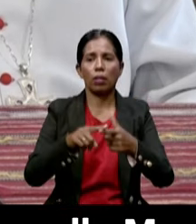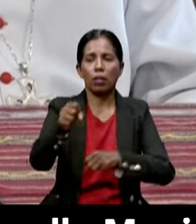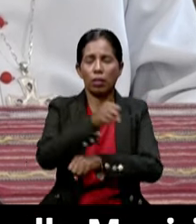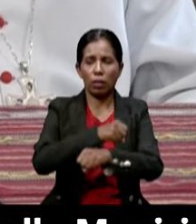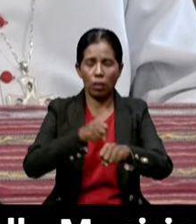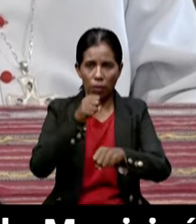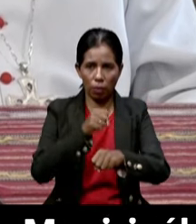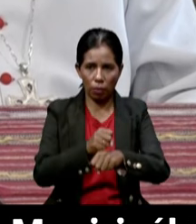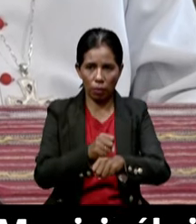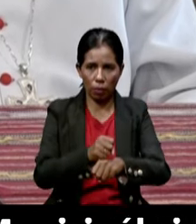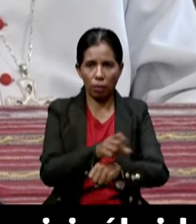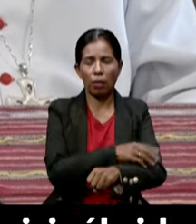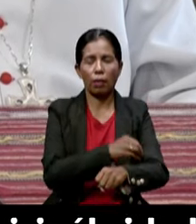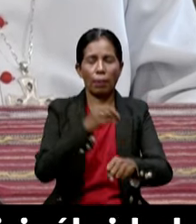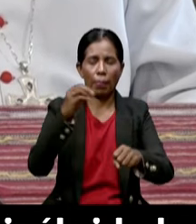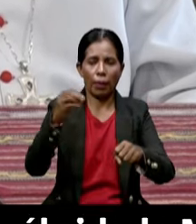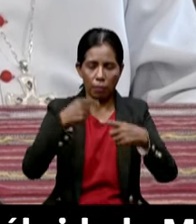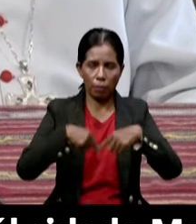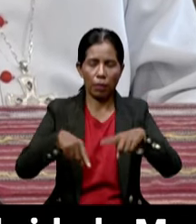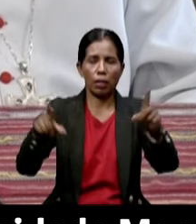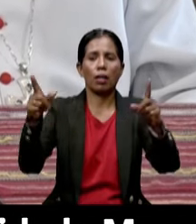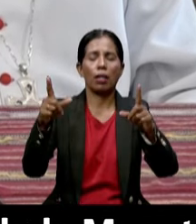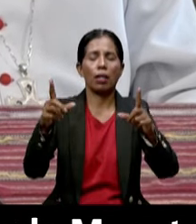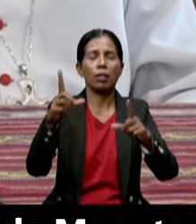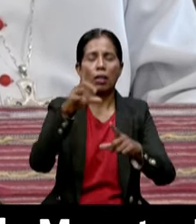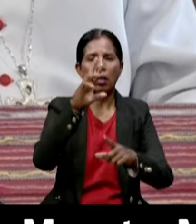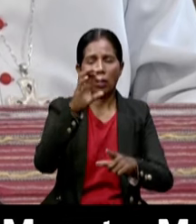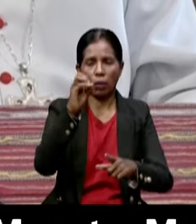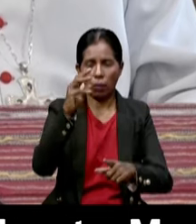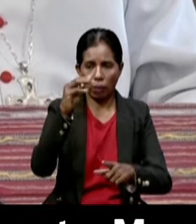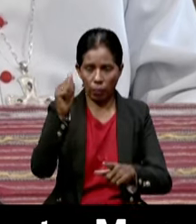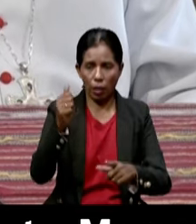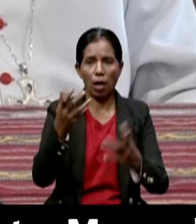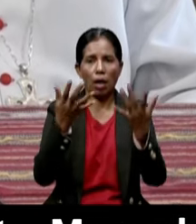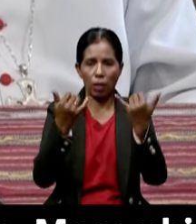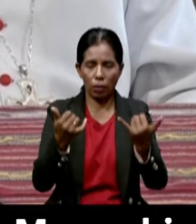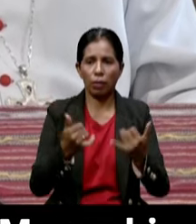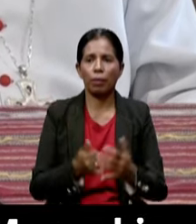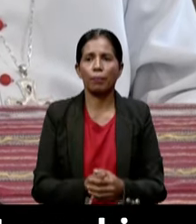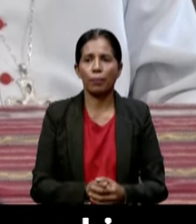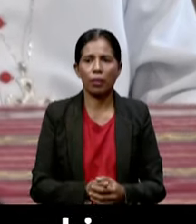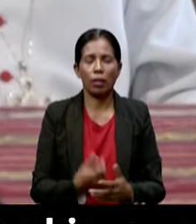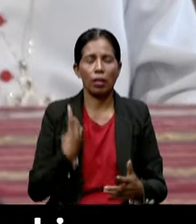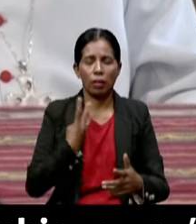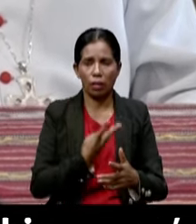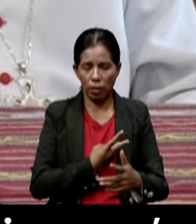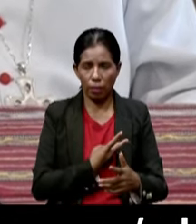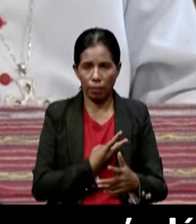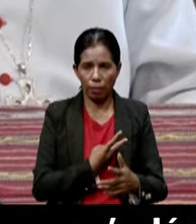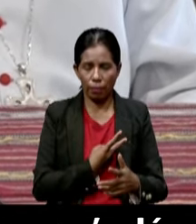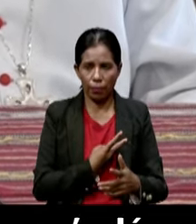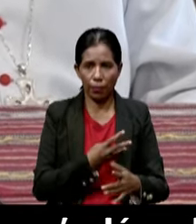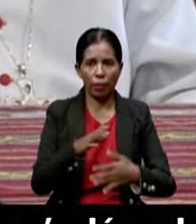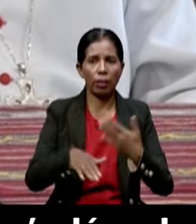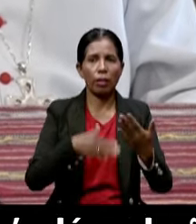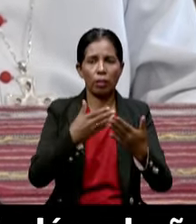Singapura, antes de regressar para Roma. E agora, na publicação que foi feita, eram as